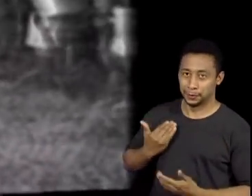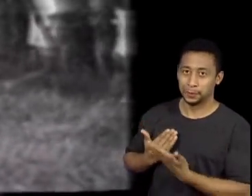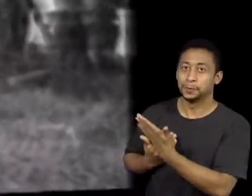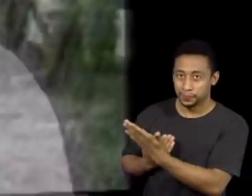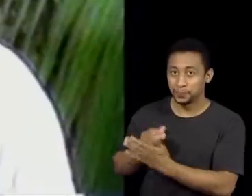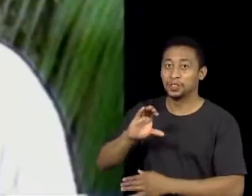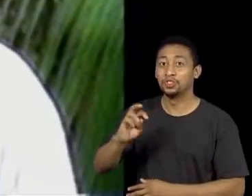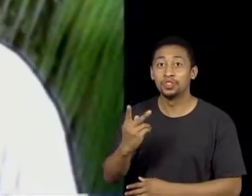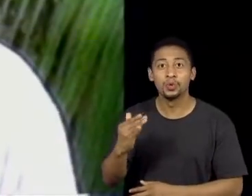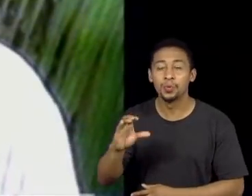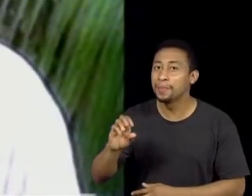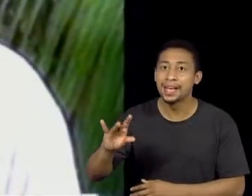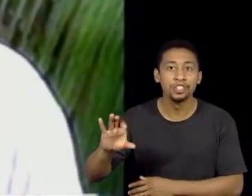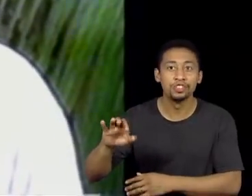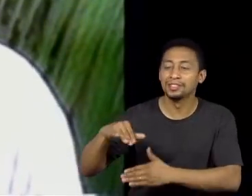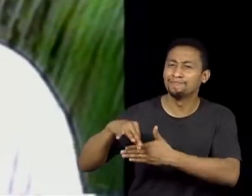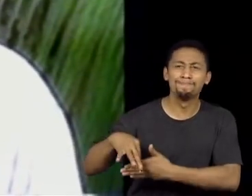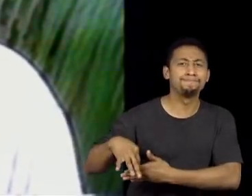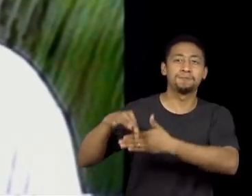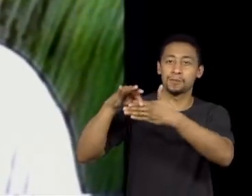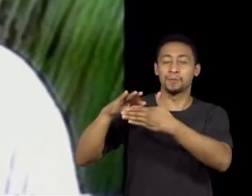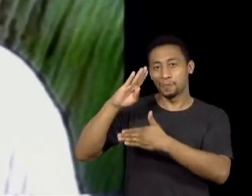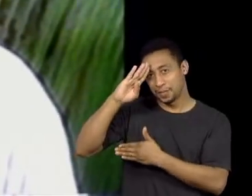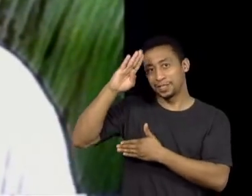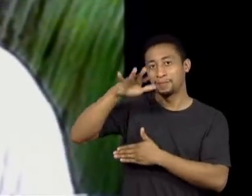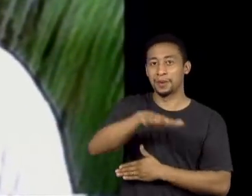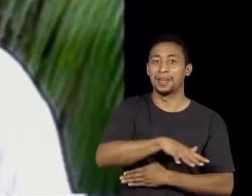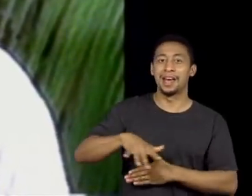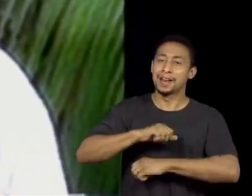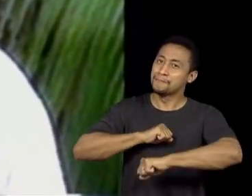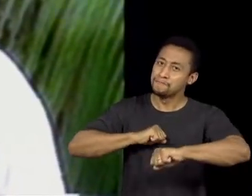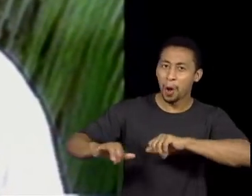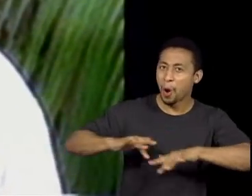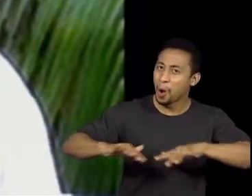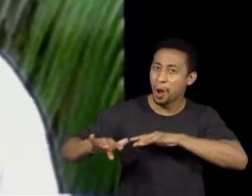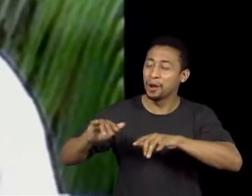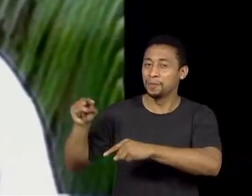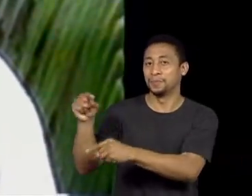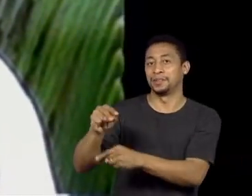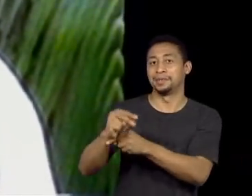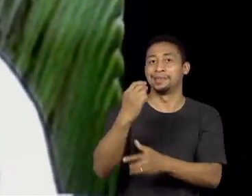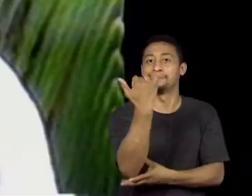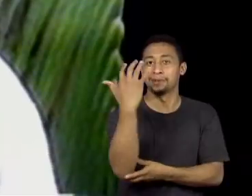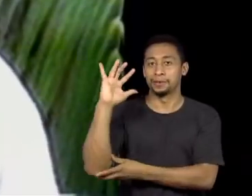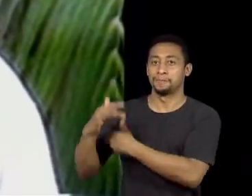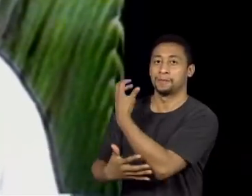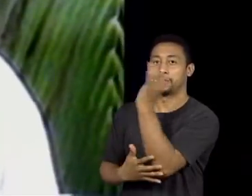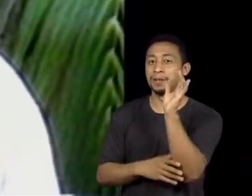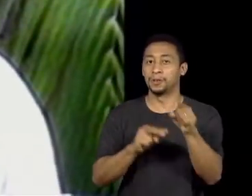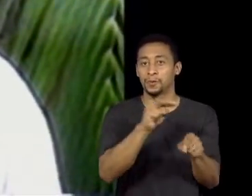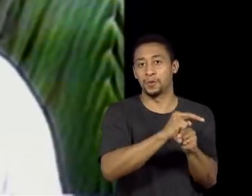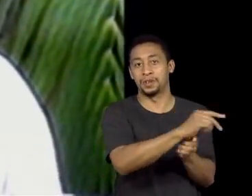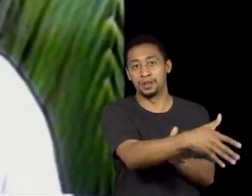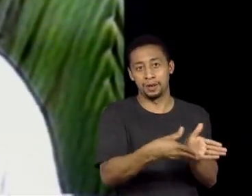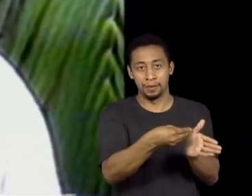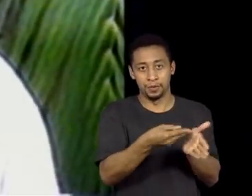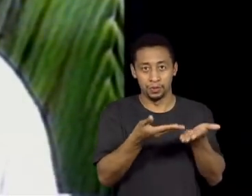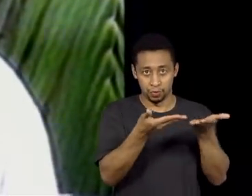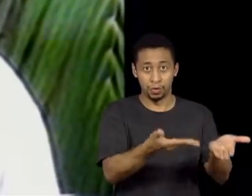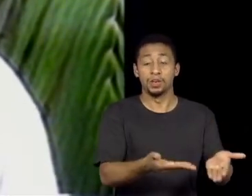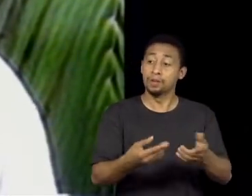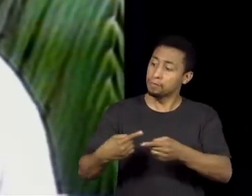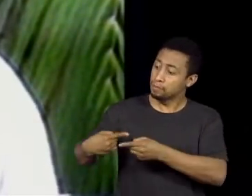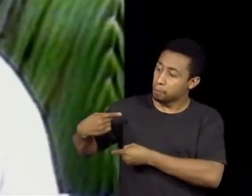a maior referência mundial do movimento ambientalista e de defesa da Amazônia. Como parte de seu